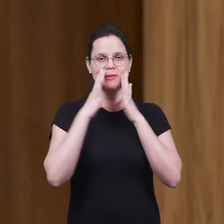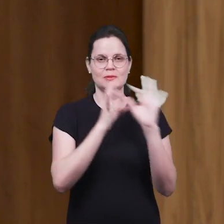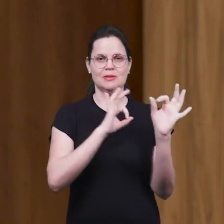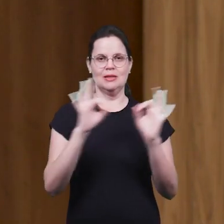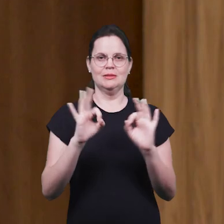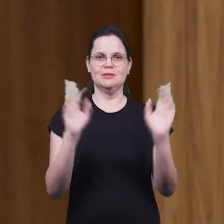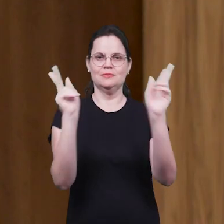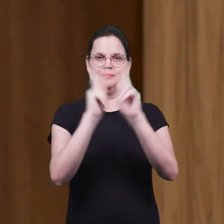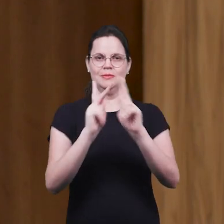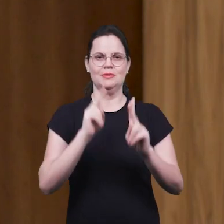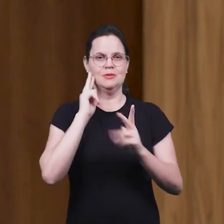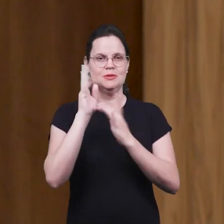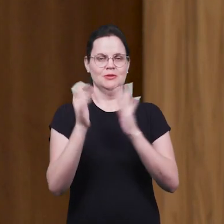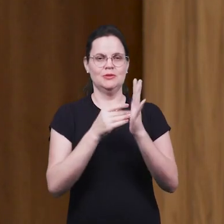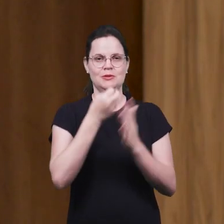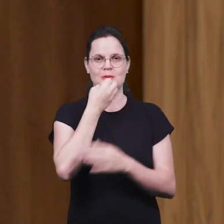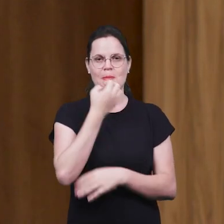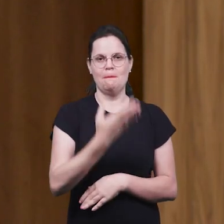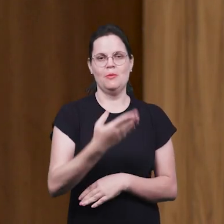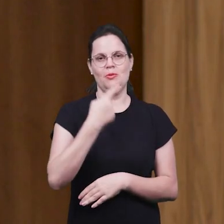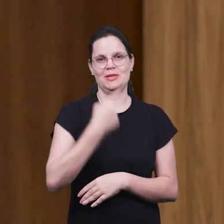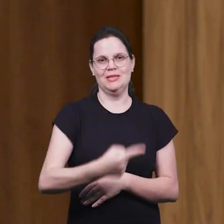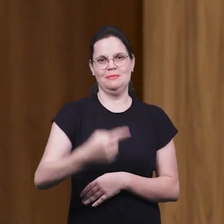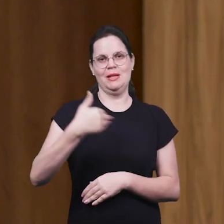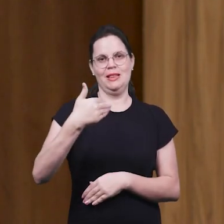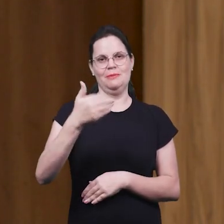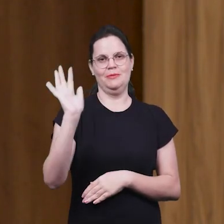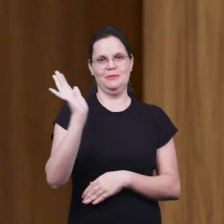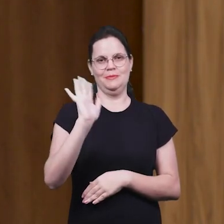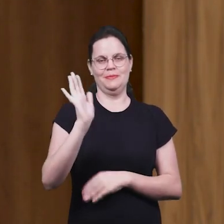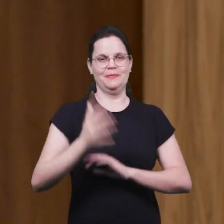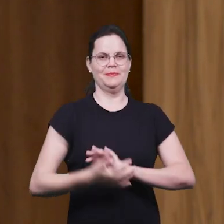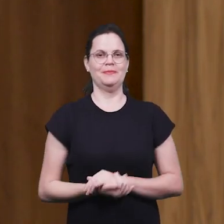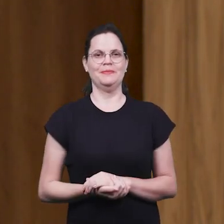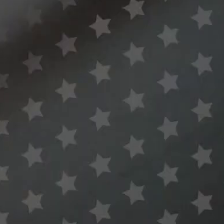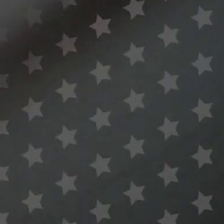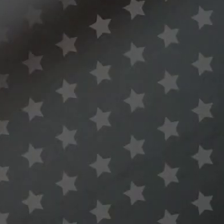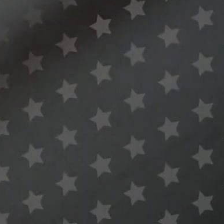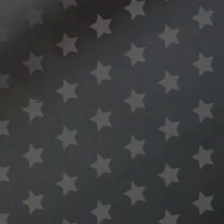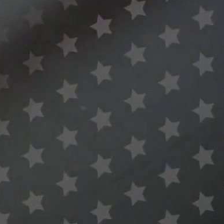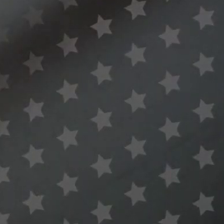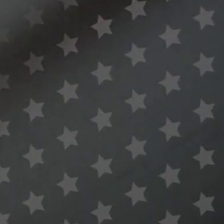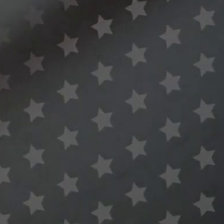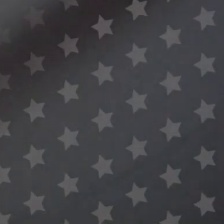assistindo em casa, desejar a todos uma boa semana e até o nosso próximo encontro.